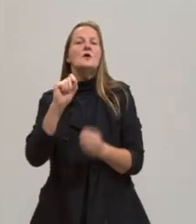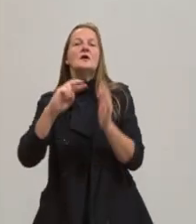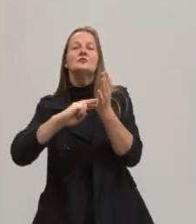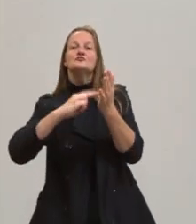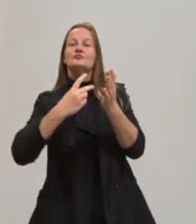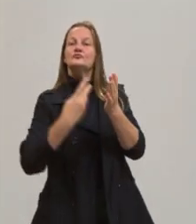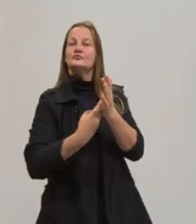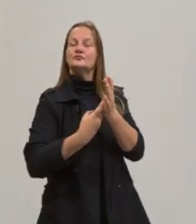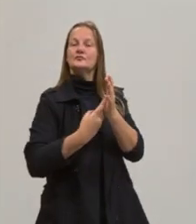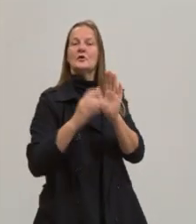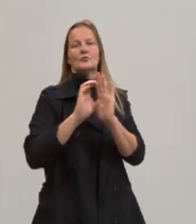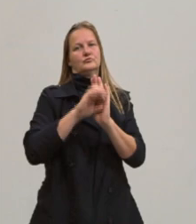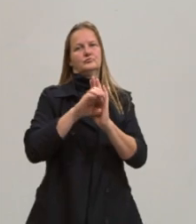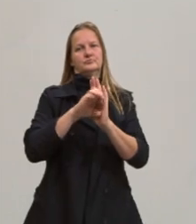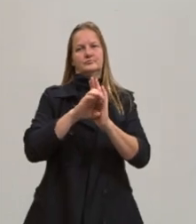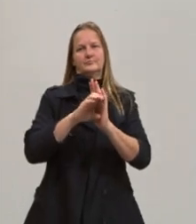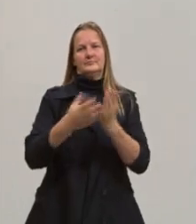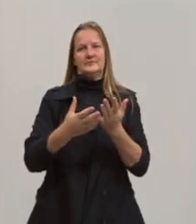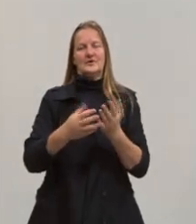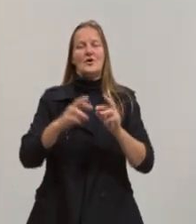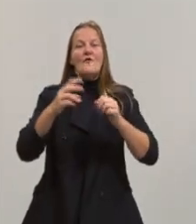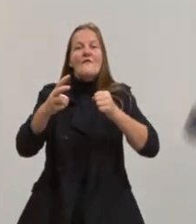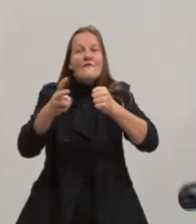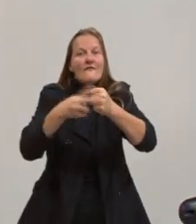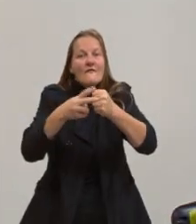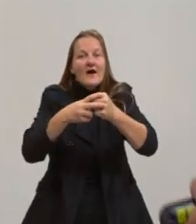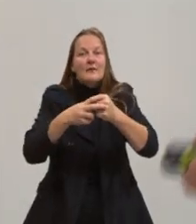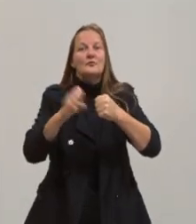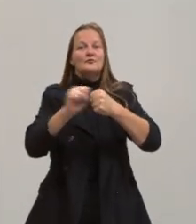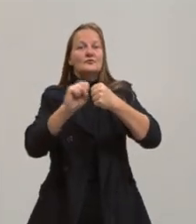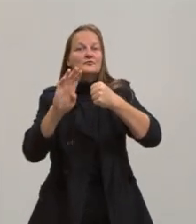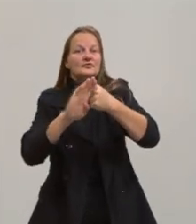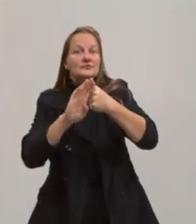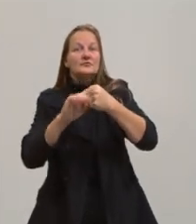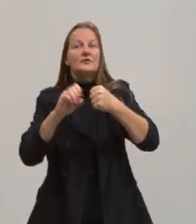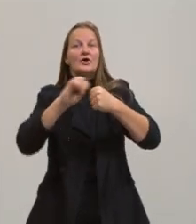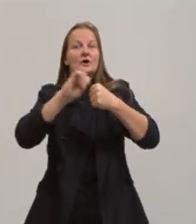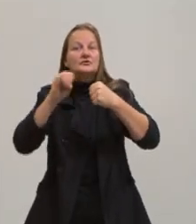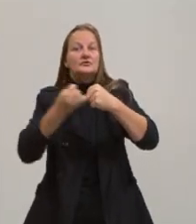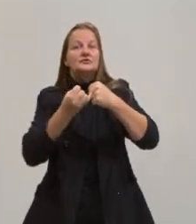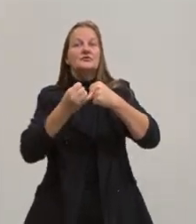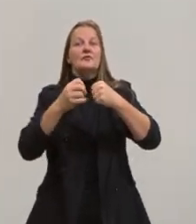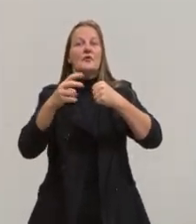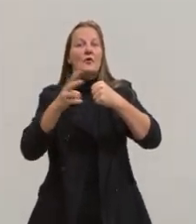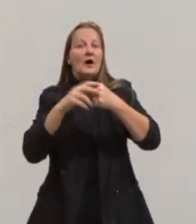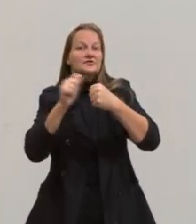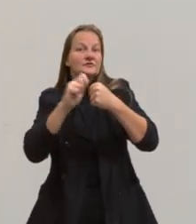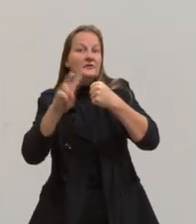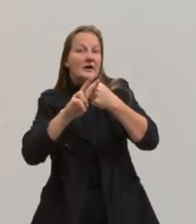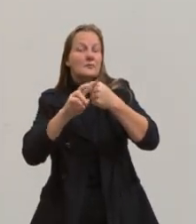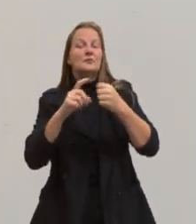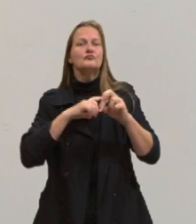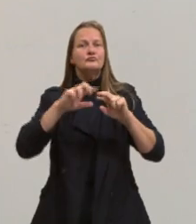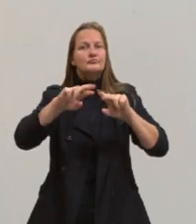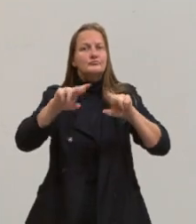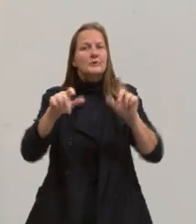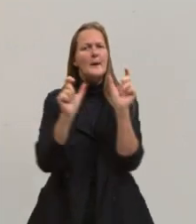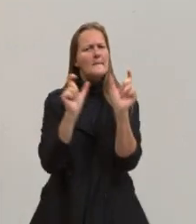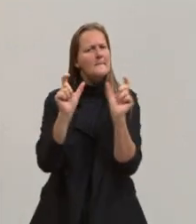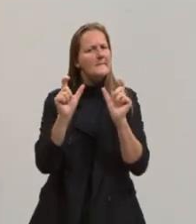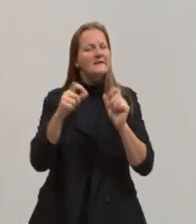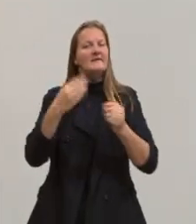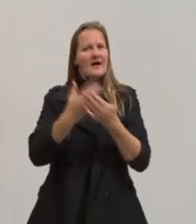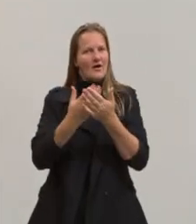significa esses conceitos né de verbo substantivo adjetivo advérbio esses essas palavras eu já falei em